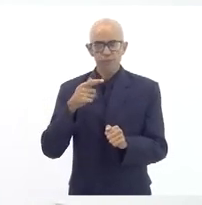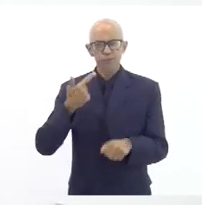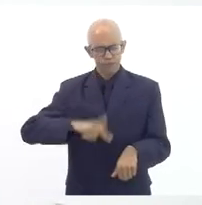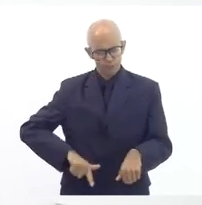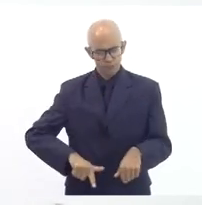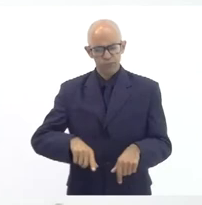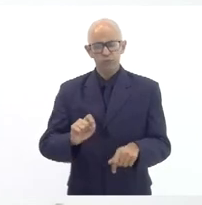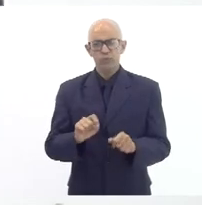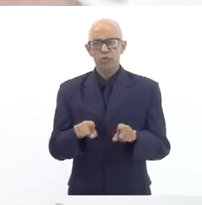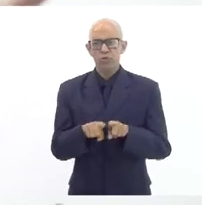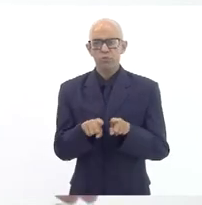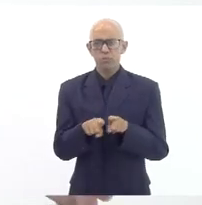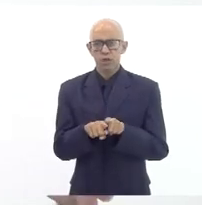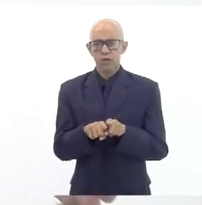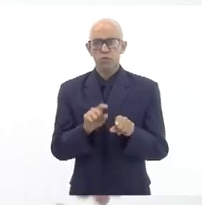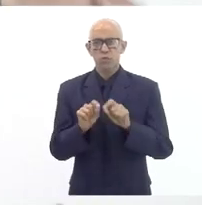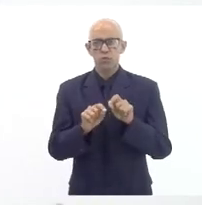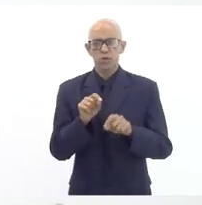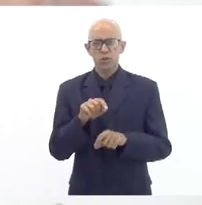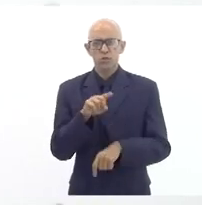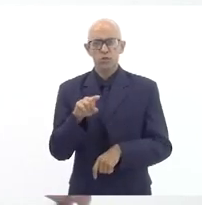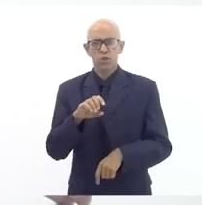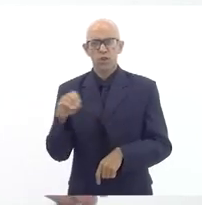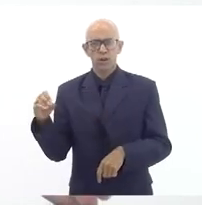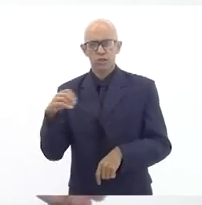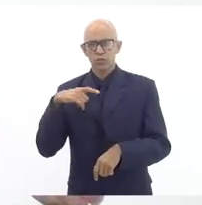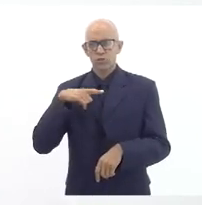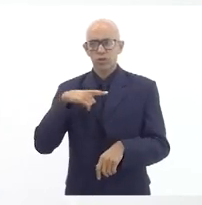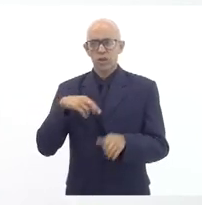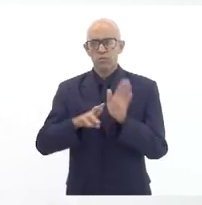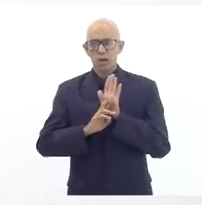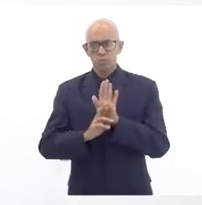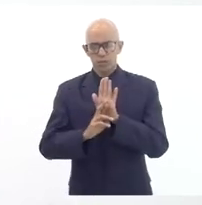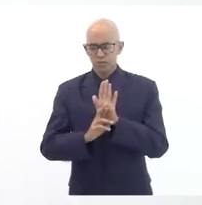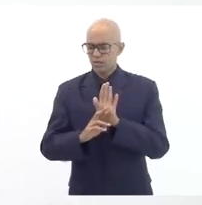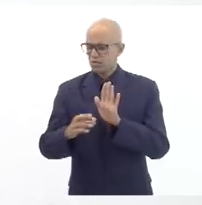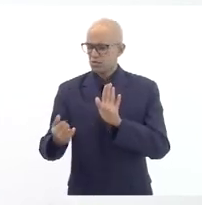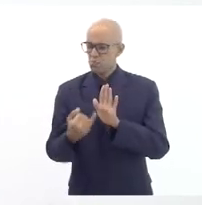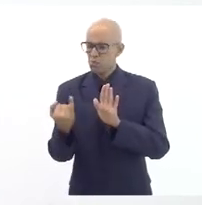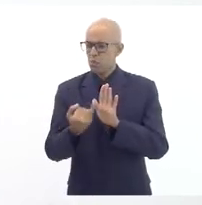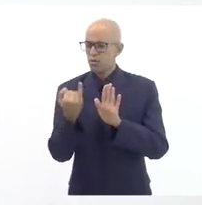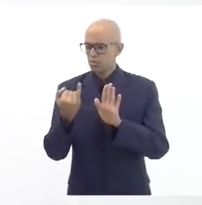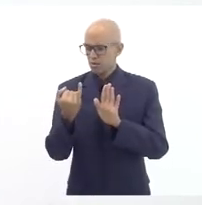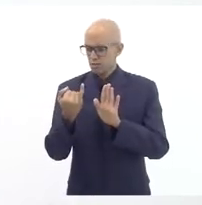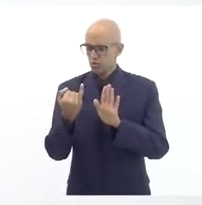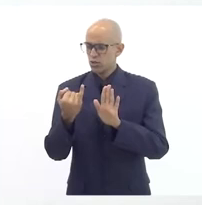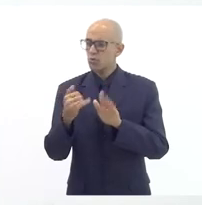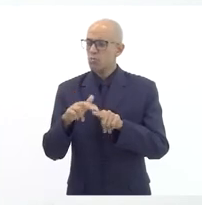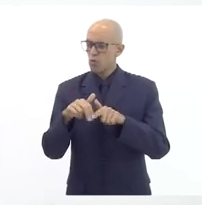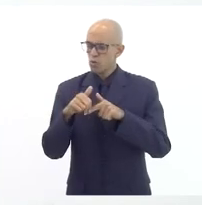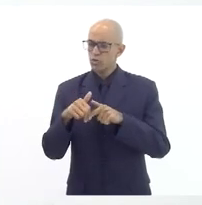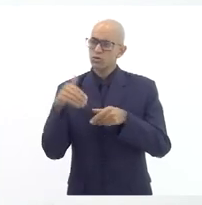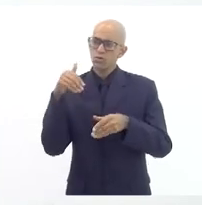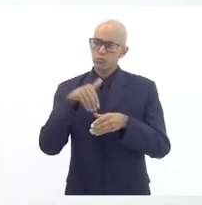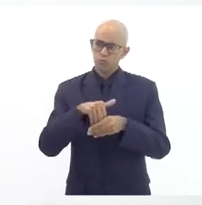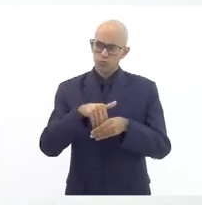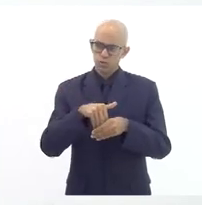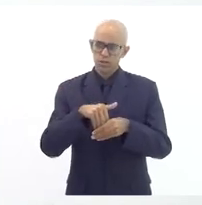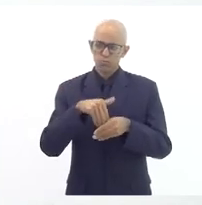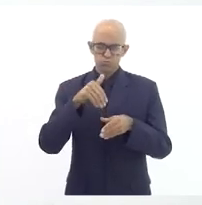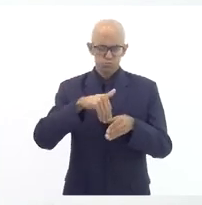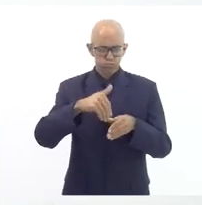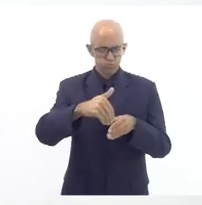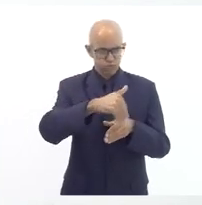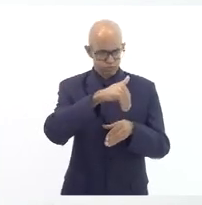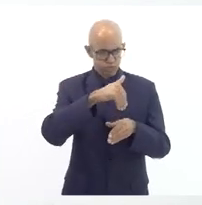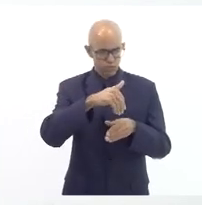som, que a Zona Oeste do Rio de Janeiro tem uma legítima representante, em que pese eu ter tido uma votação expressiva na Zona Oeste, mas Vossa Excelência